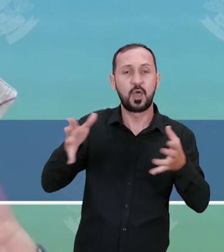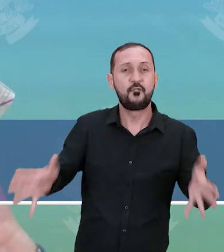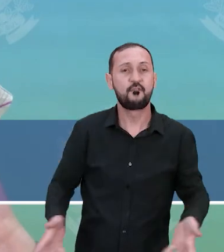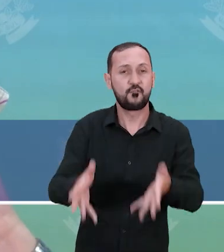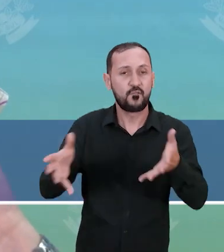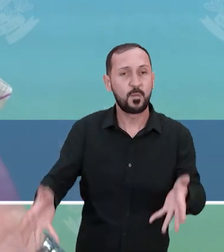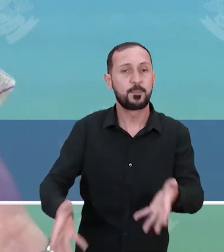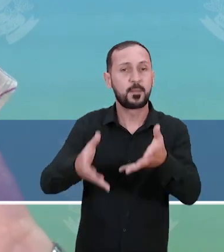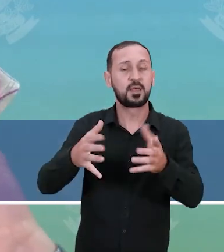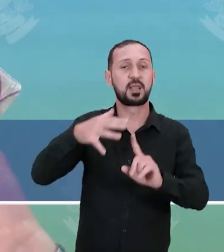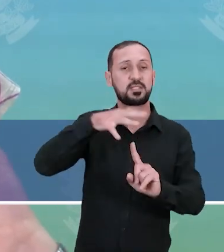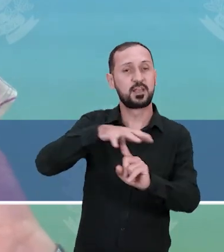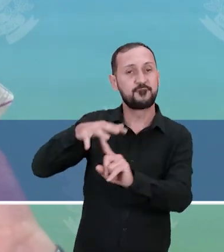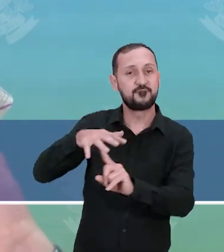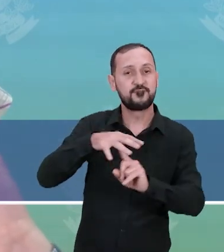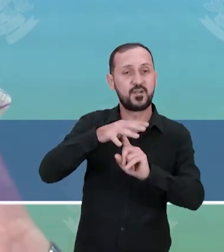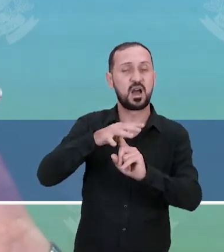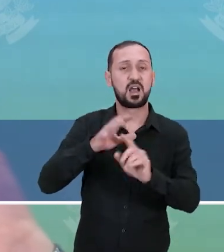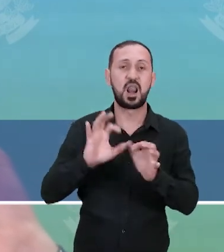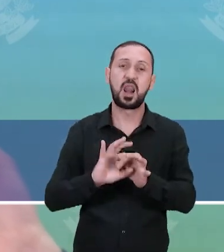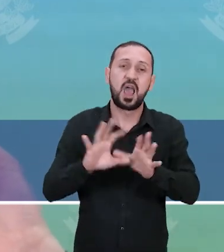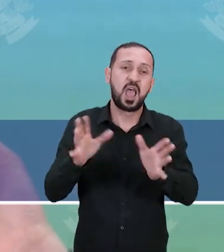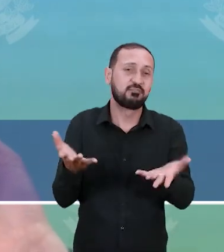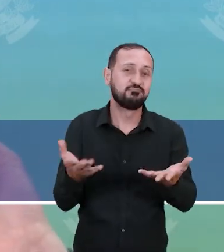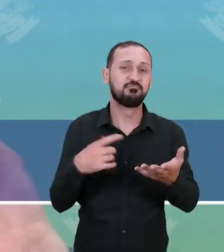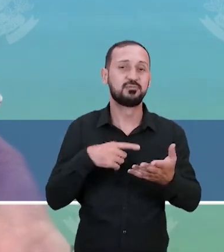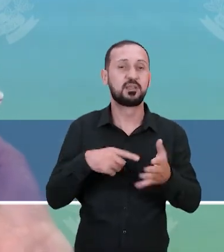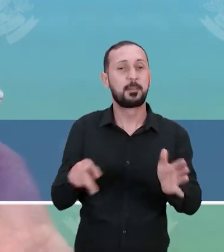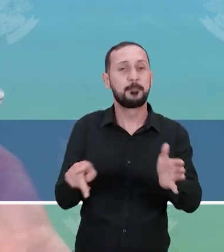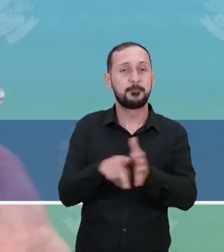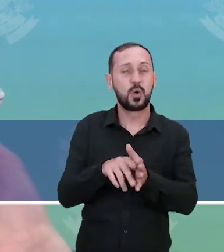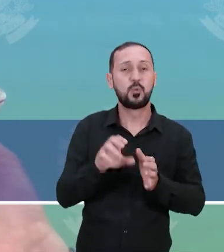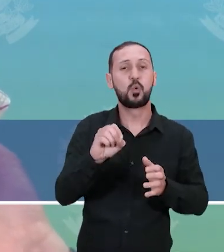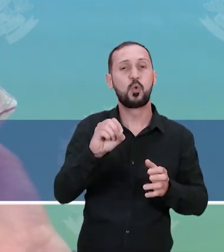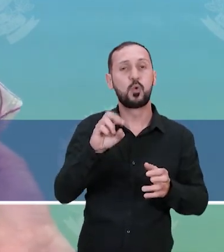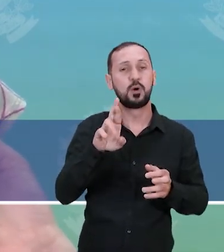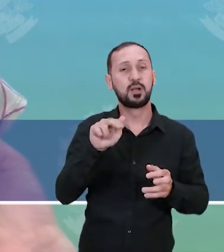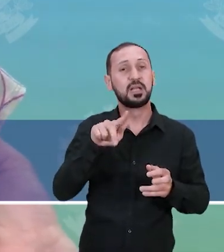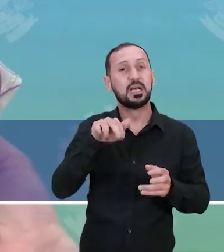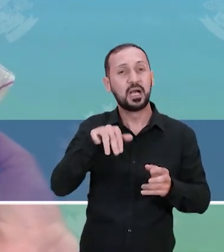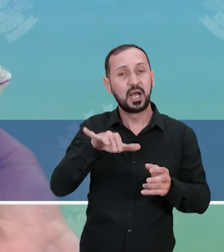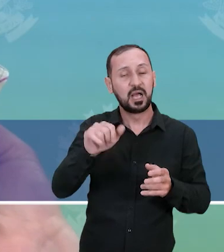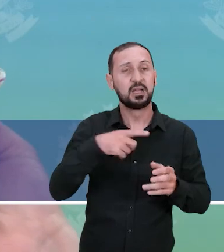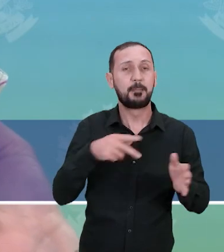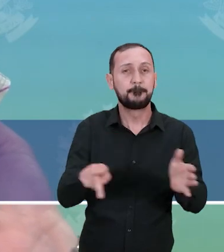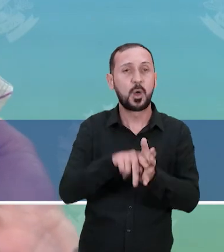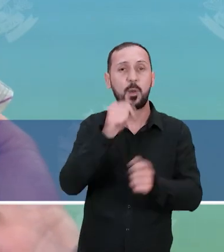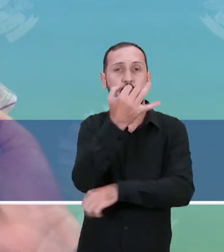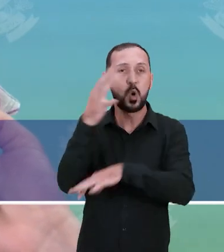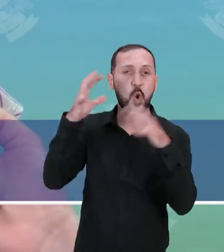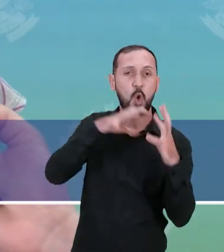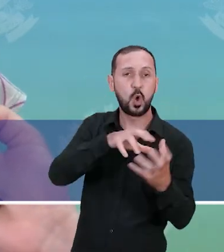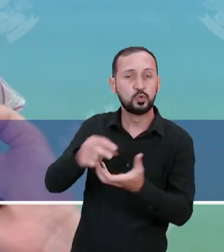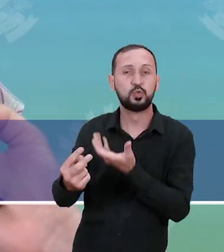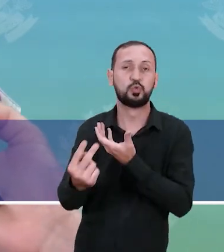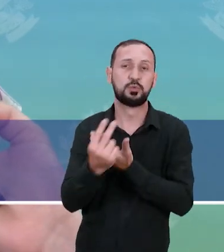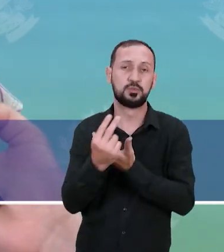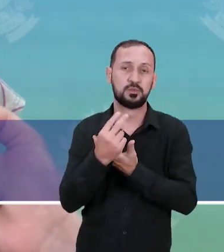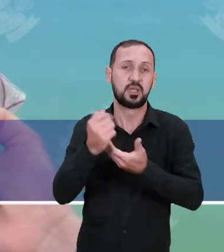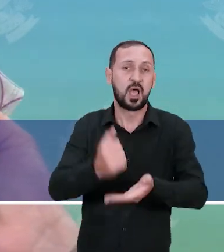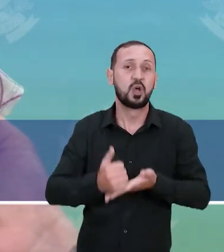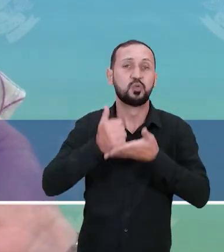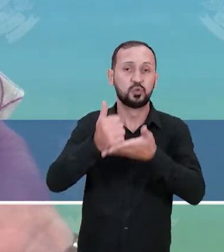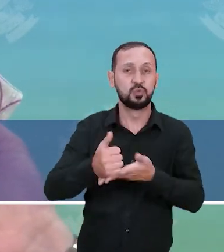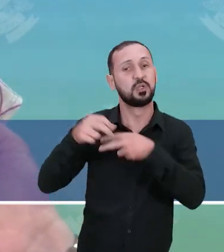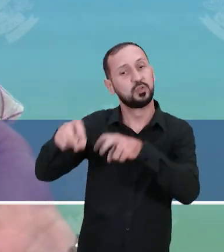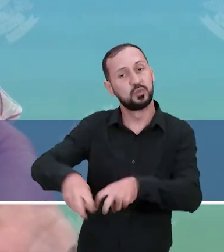debatidas, que é o fomento às feiras livres, de preferência as feiras orgânicas, as feiras agroecológicas, que